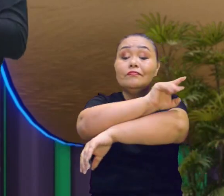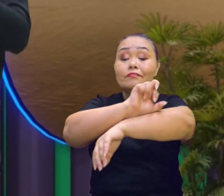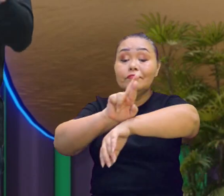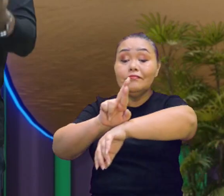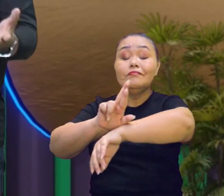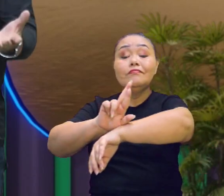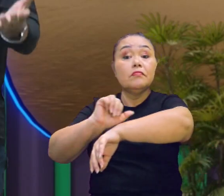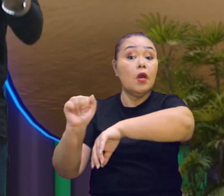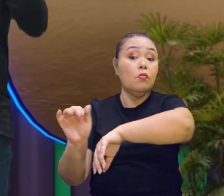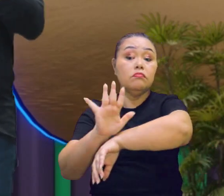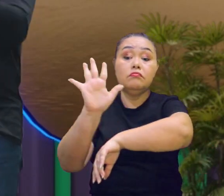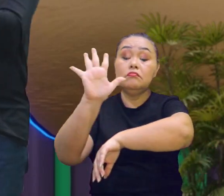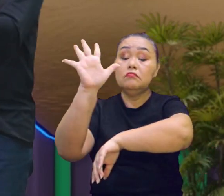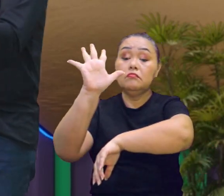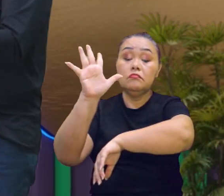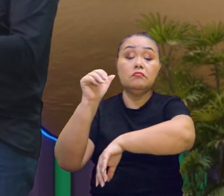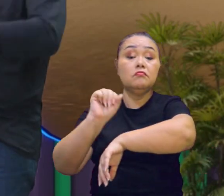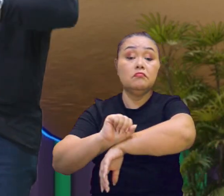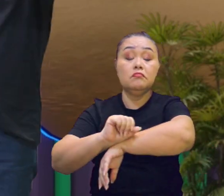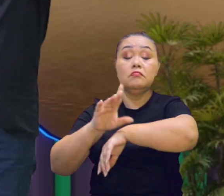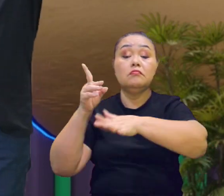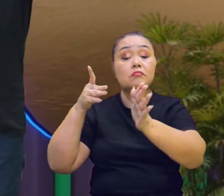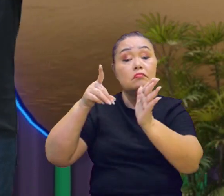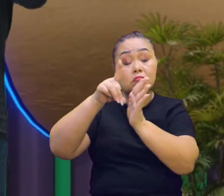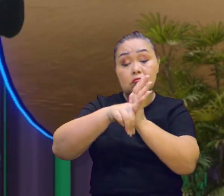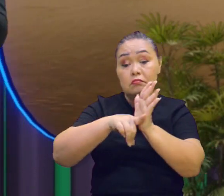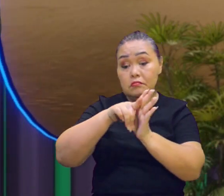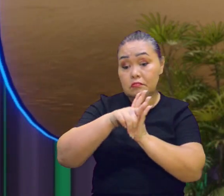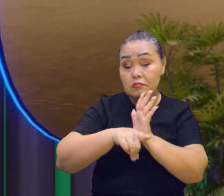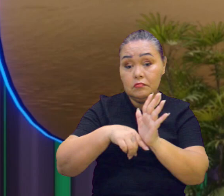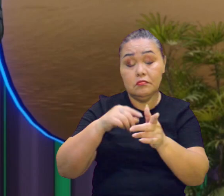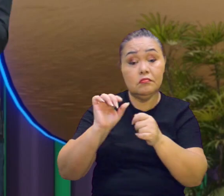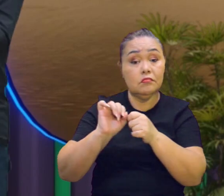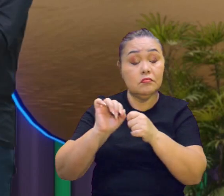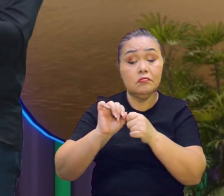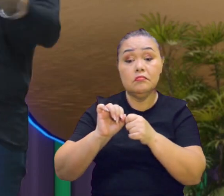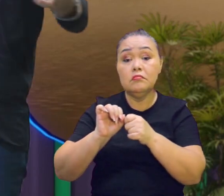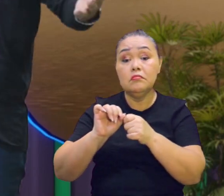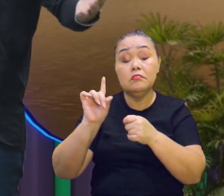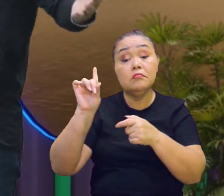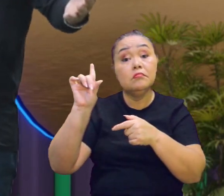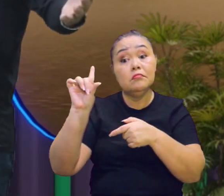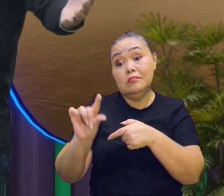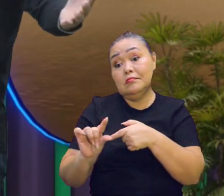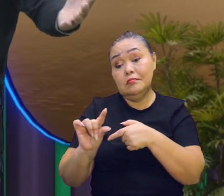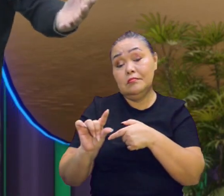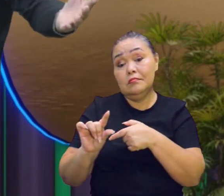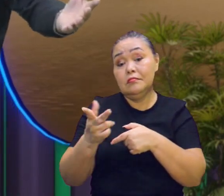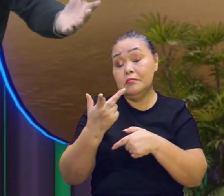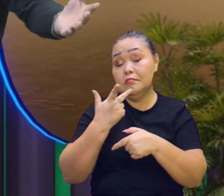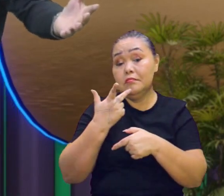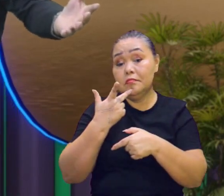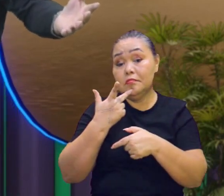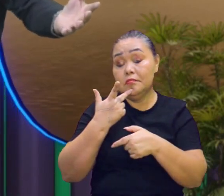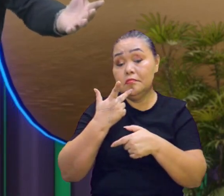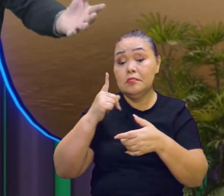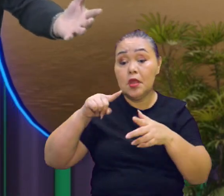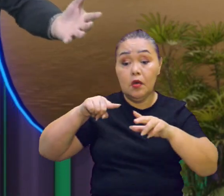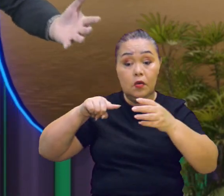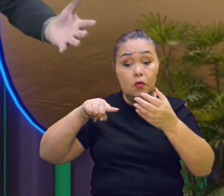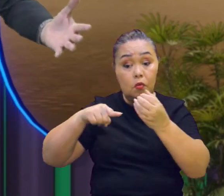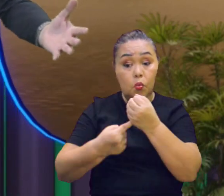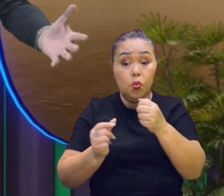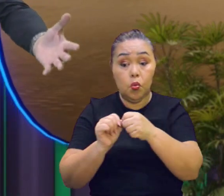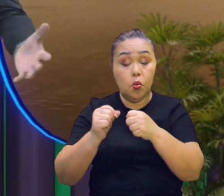encarece produtos. Que encarece os produtos. Ferrovia, o custo dela é... Você já ouviu falar que fura pneu de trem?